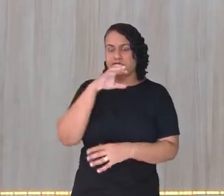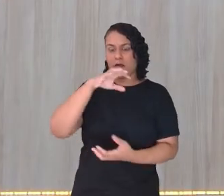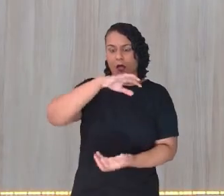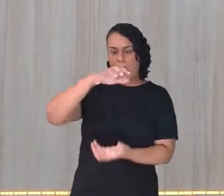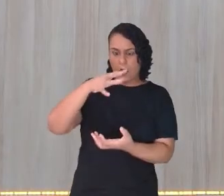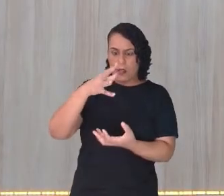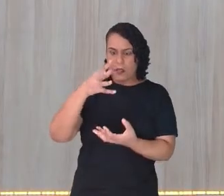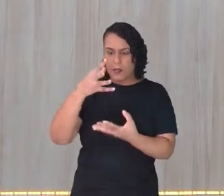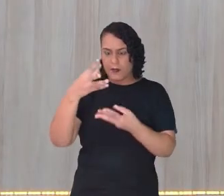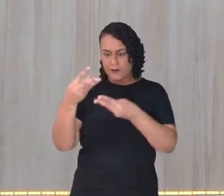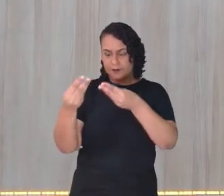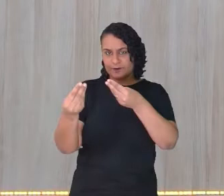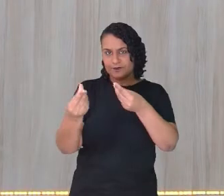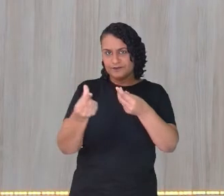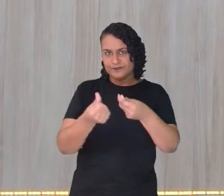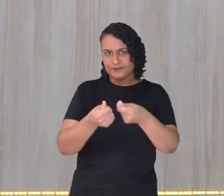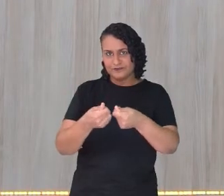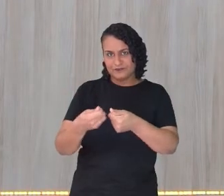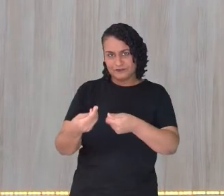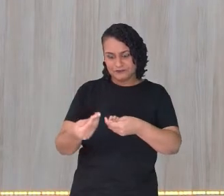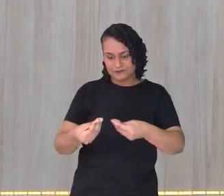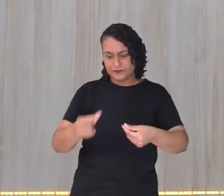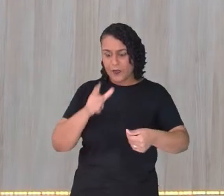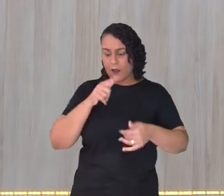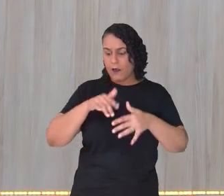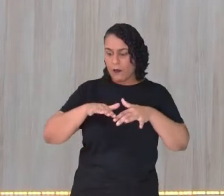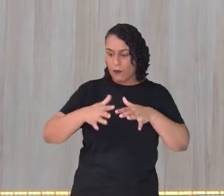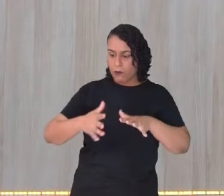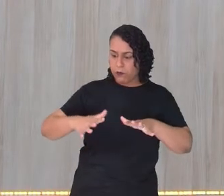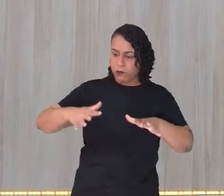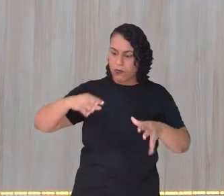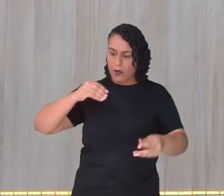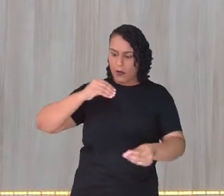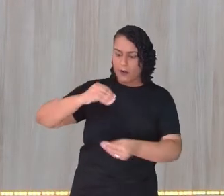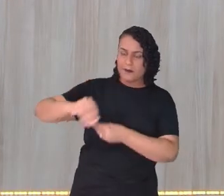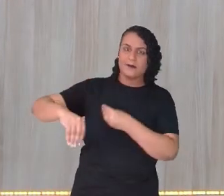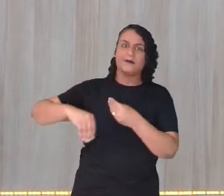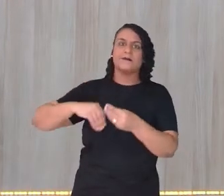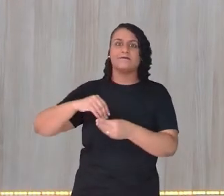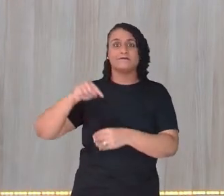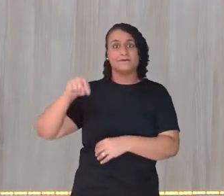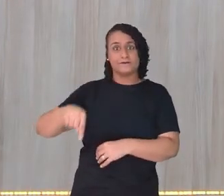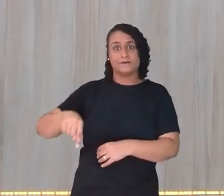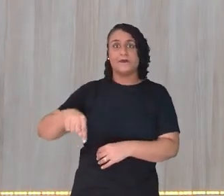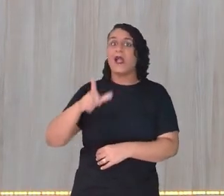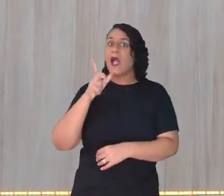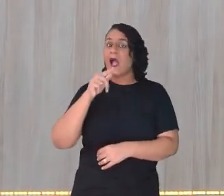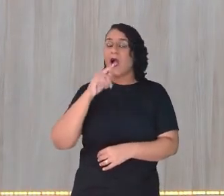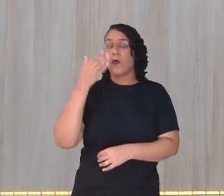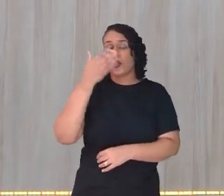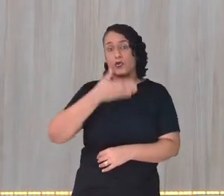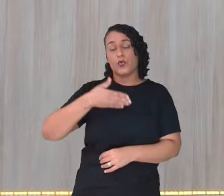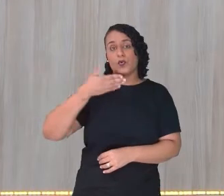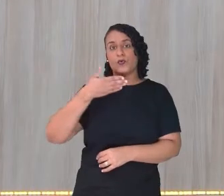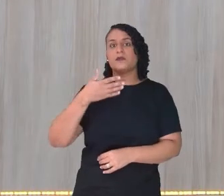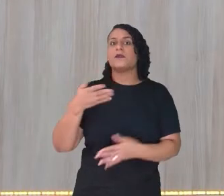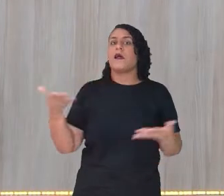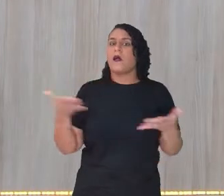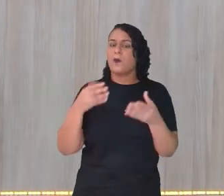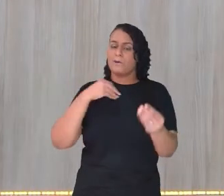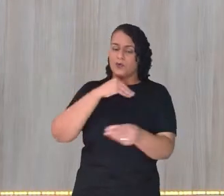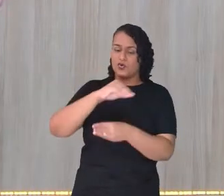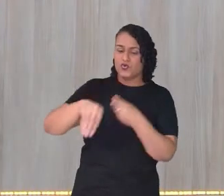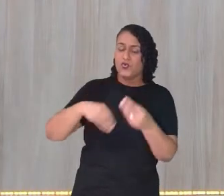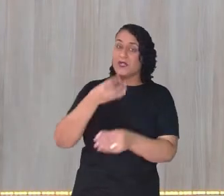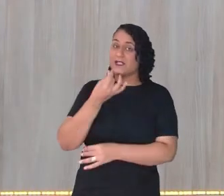E quando elas derretem, elas caem no mar, no oceano. E o que é que acontece? Aquela água que era doce, agora está salgada, porque